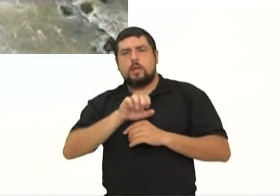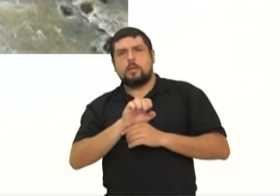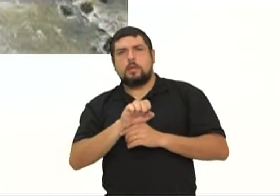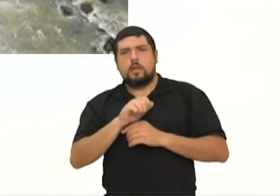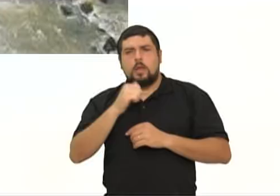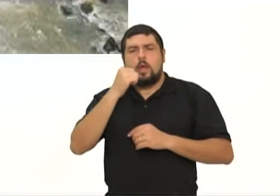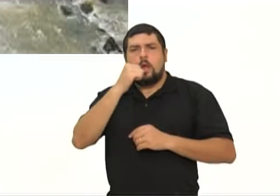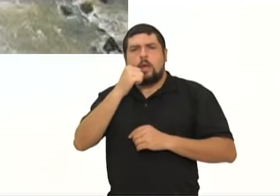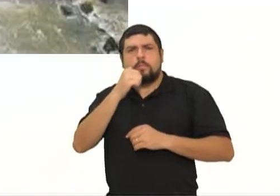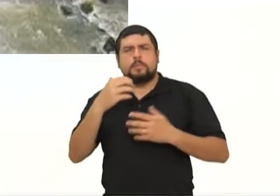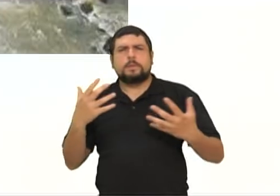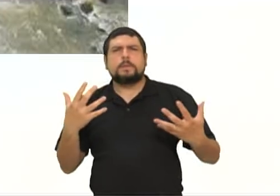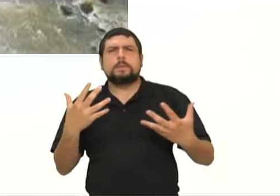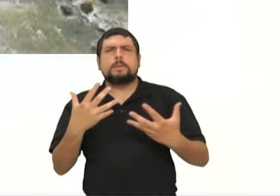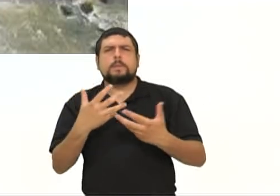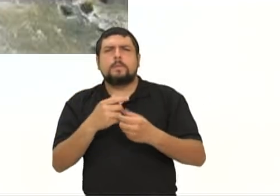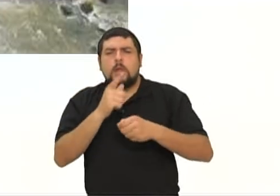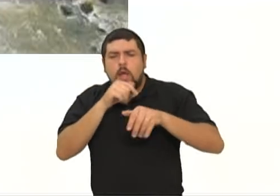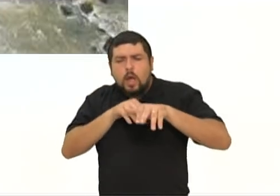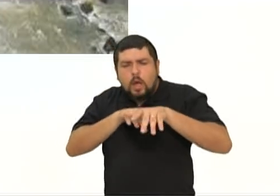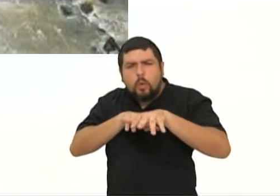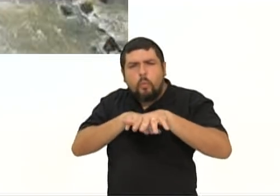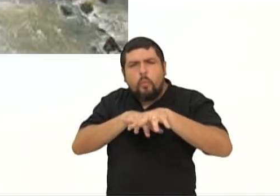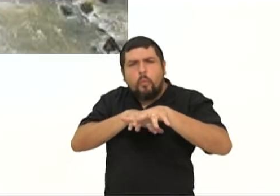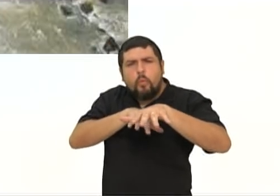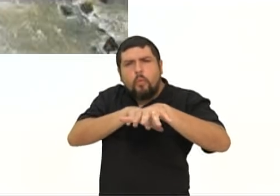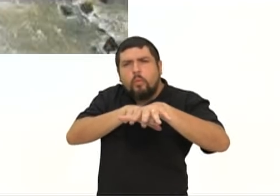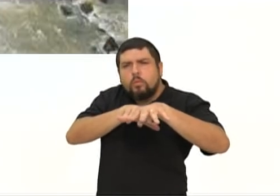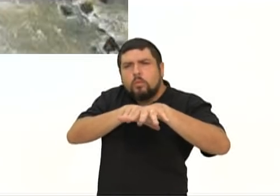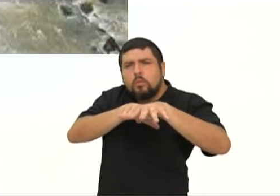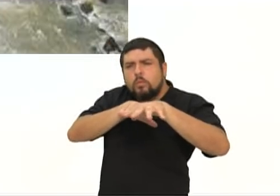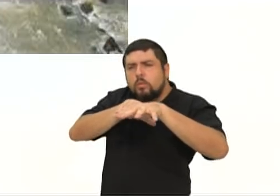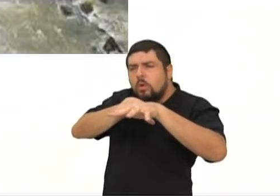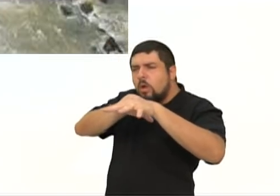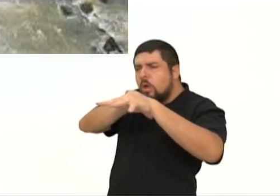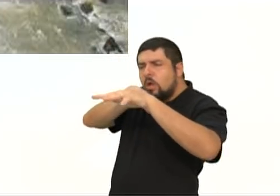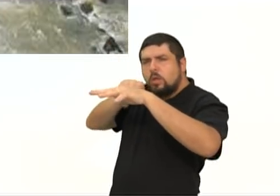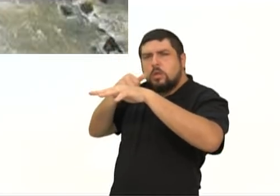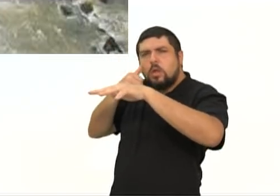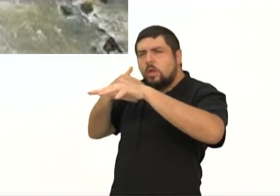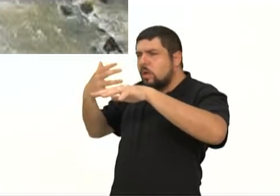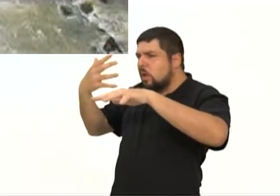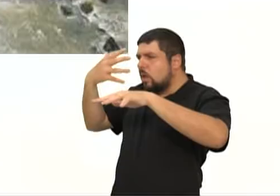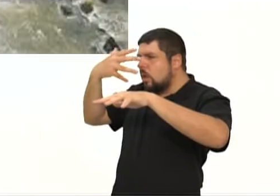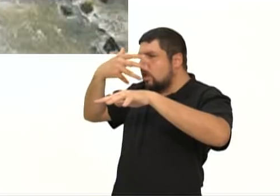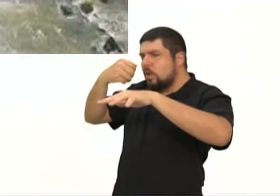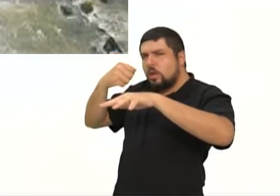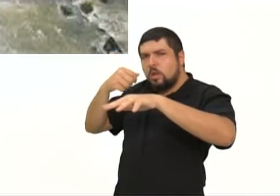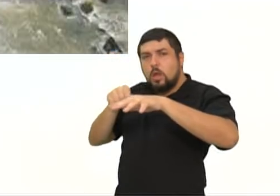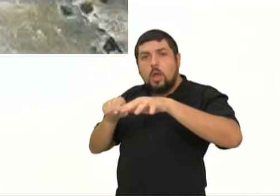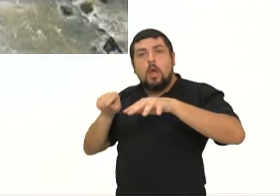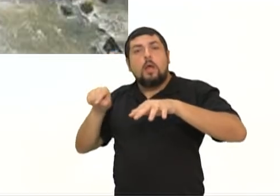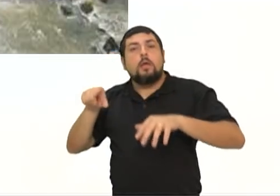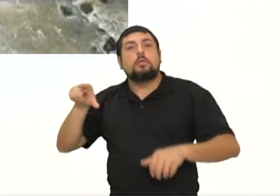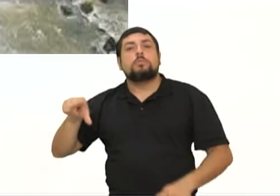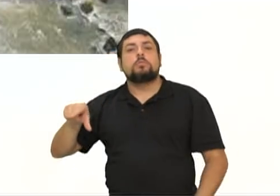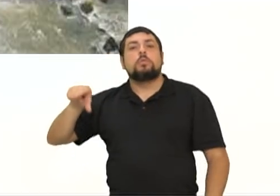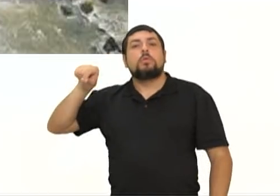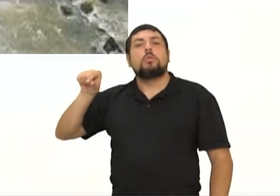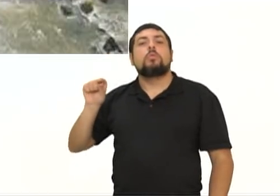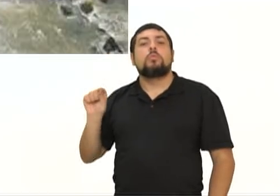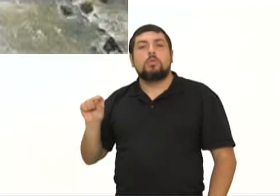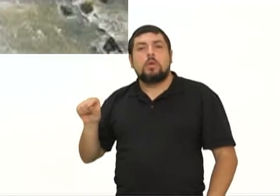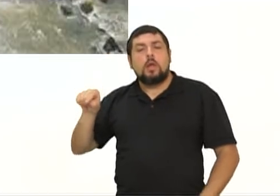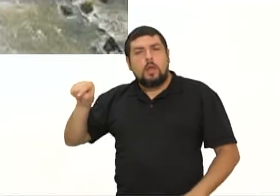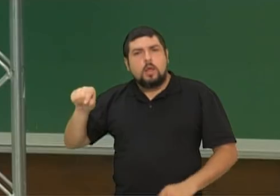para admirar a beleza dessa moça indígena. Por isso, Naipi foi escolhida para se dedicar ao culto